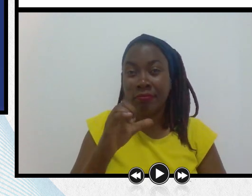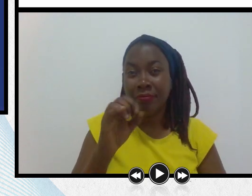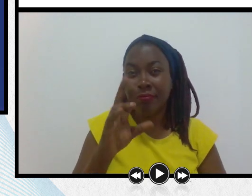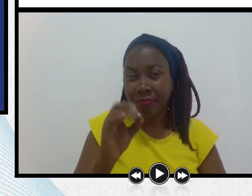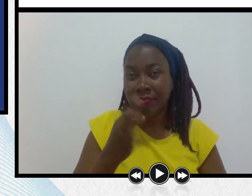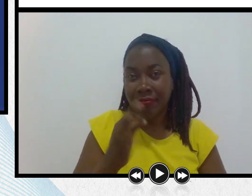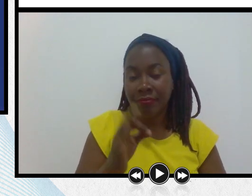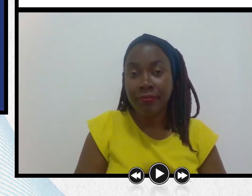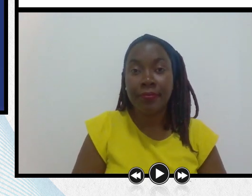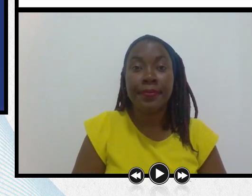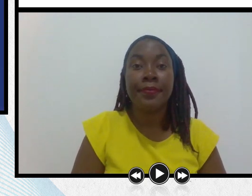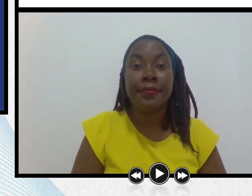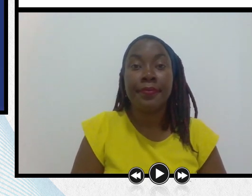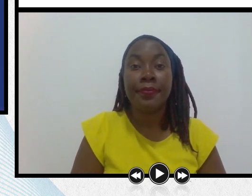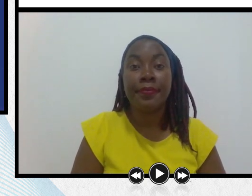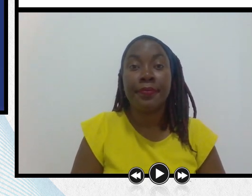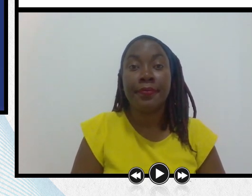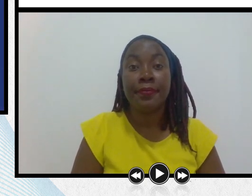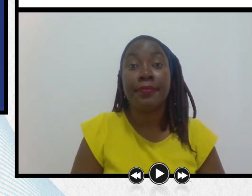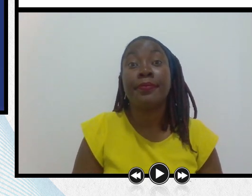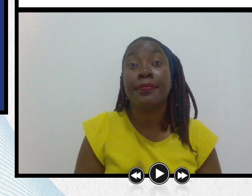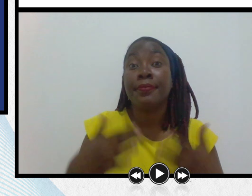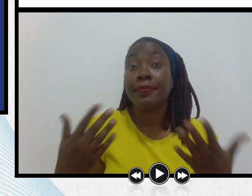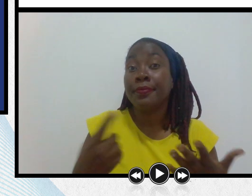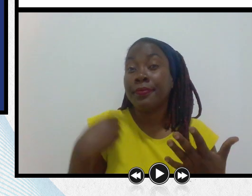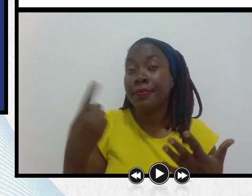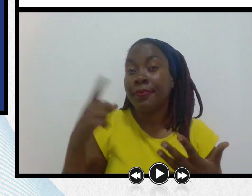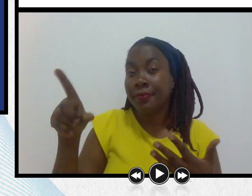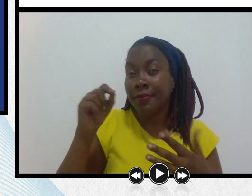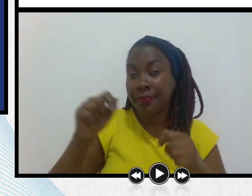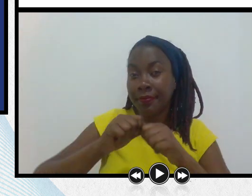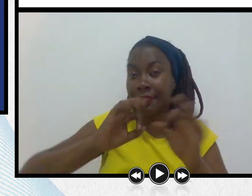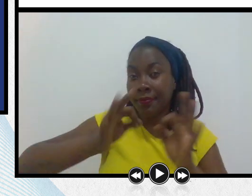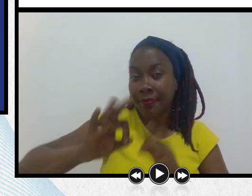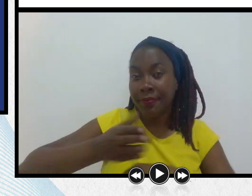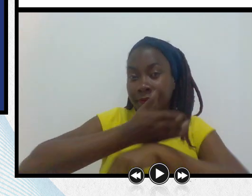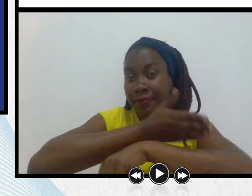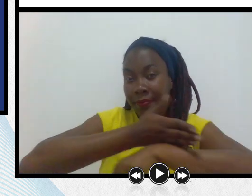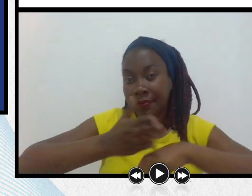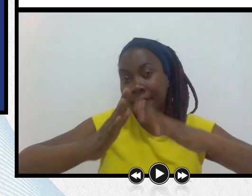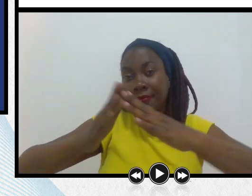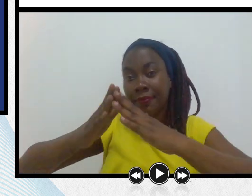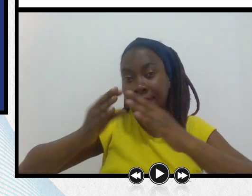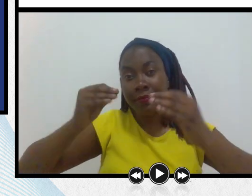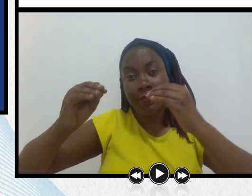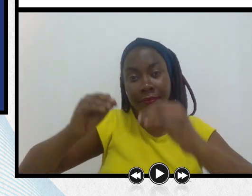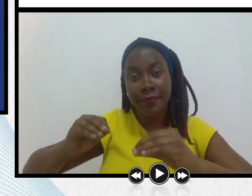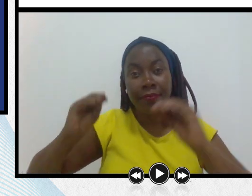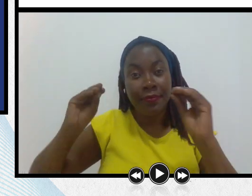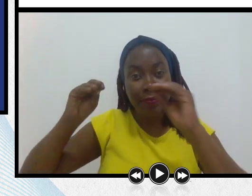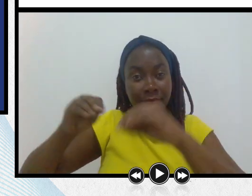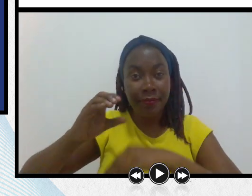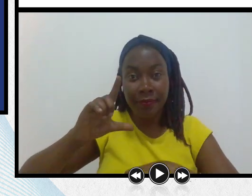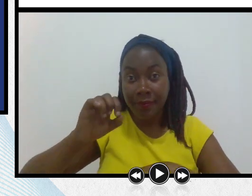né, de cloração de água. E aí, quando a gente vai pegar a fazer, geralmente nessas residências, você vai instalar, vai colocar o